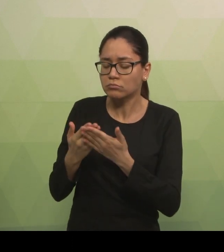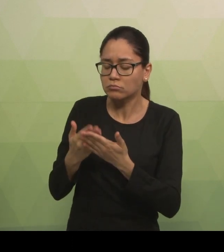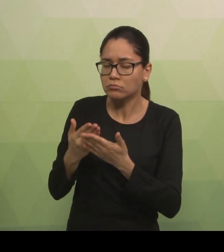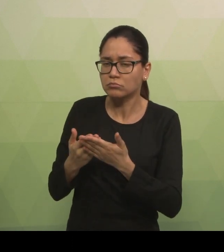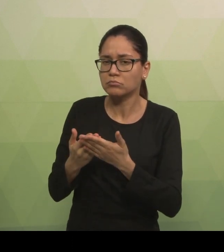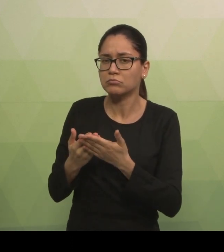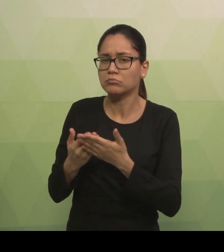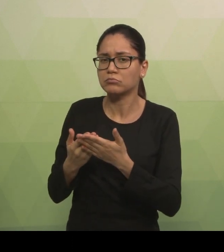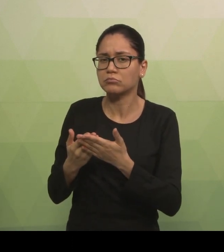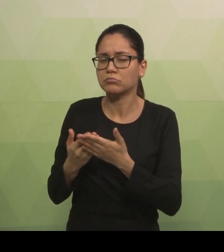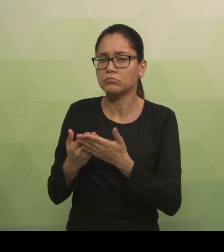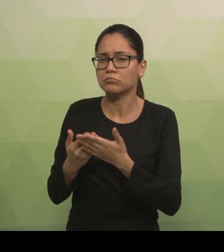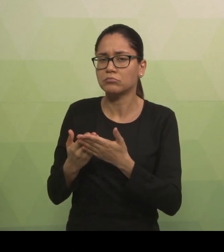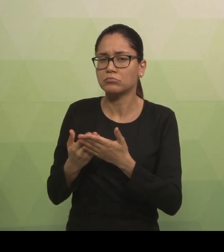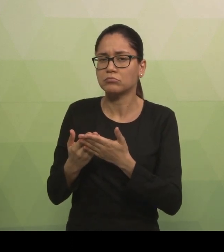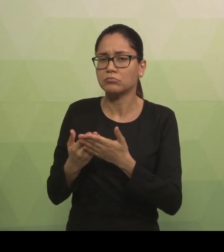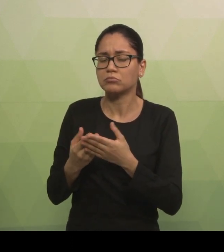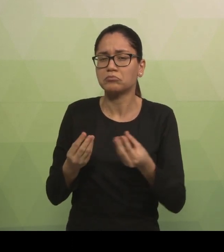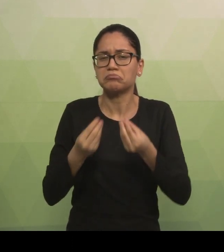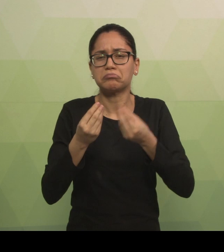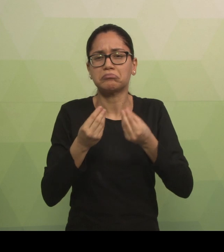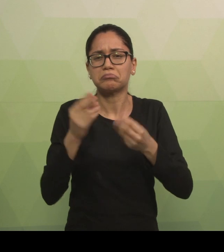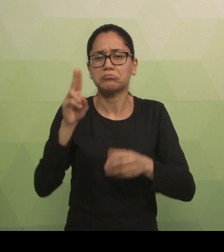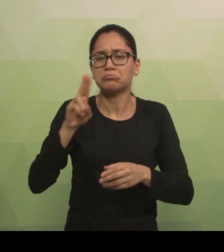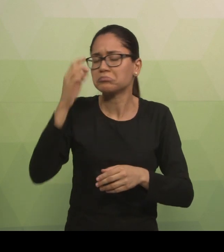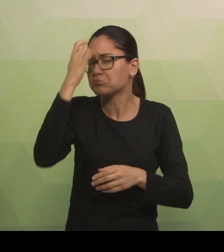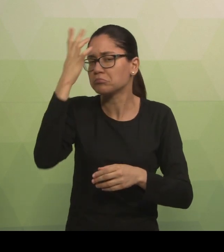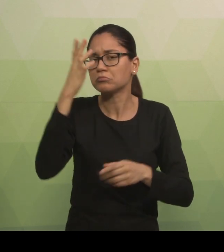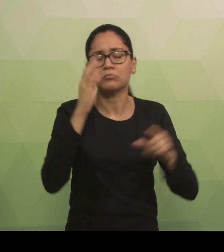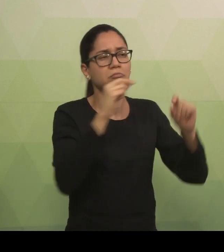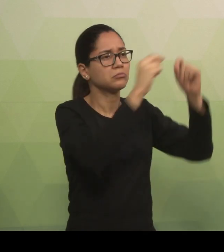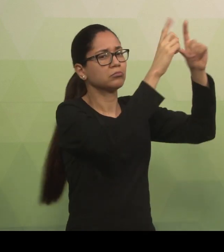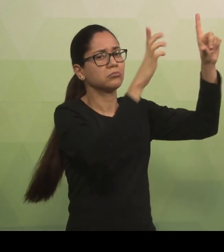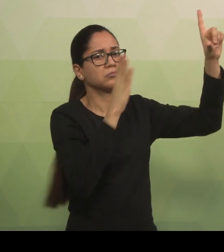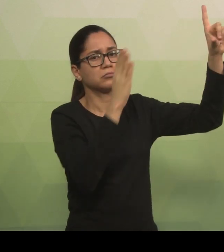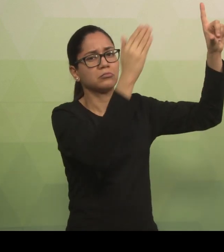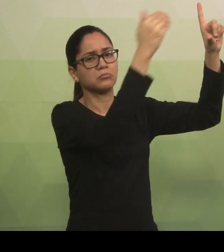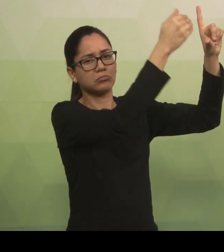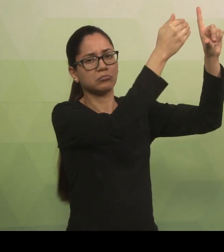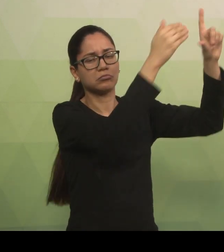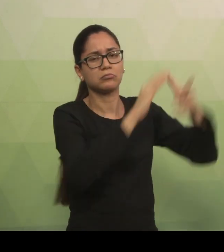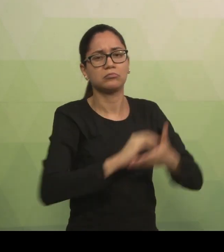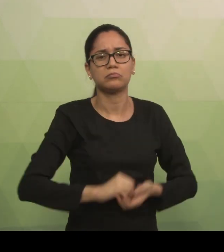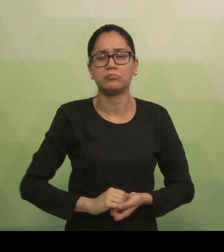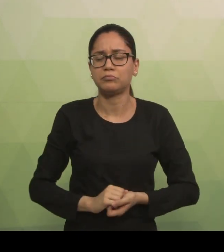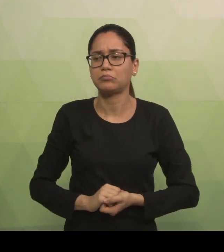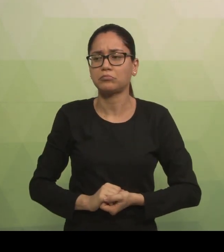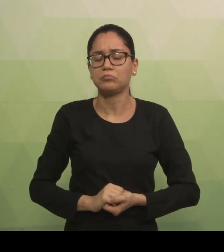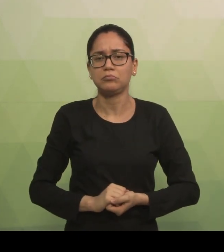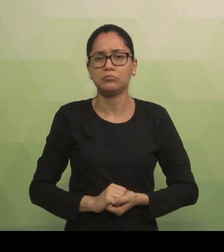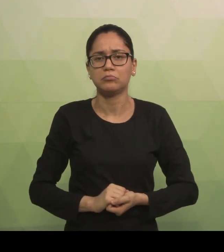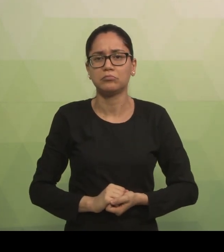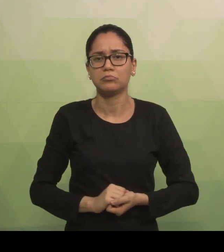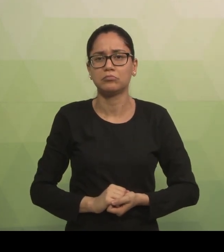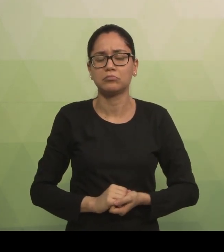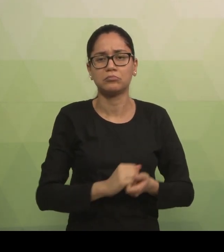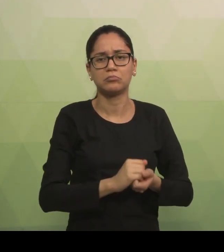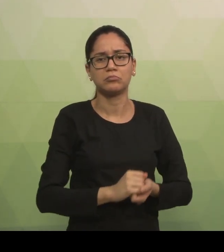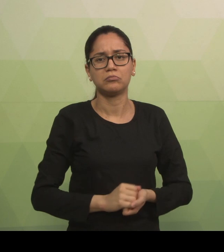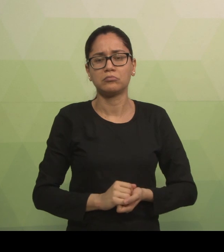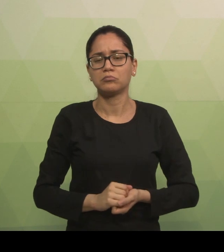a usabilidade das interfaces. Elencamos 10 delas para que possamos identificar aspectos ergonômicos de